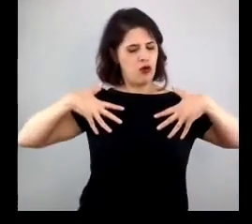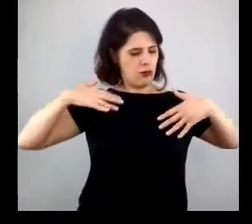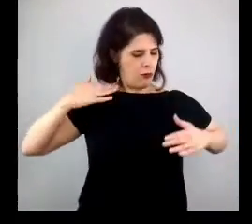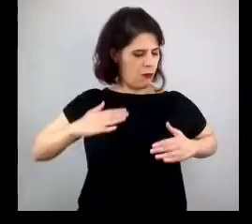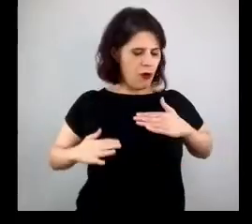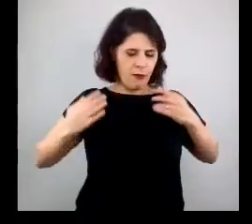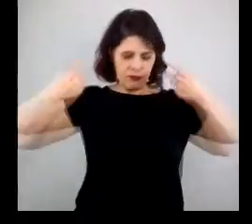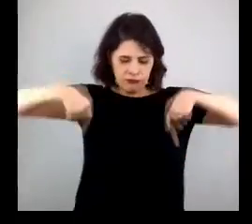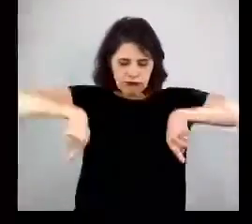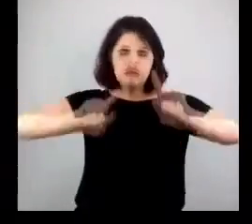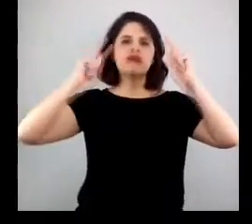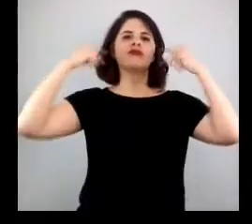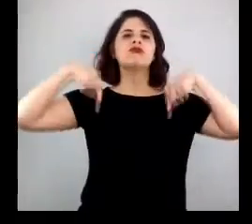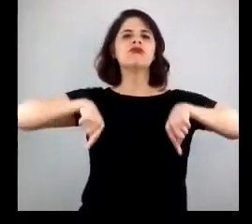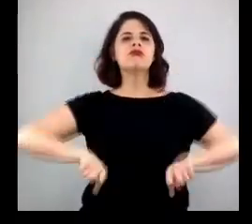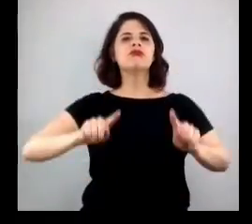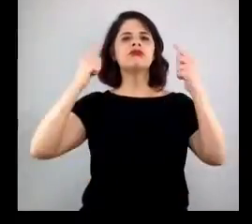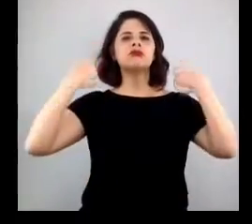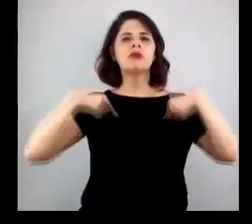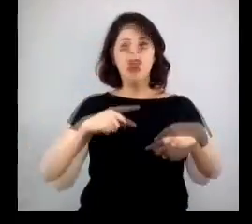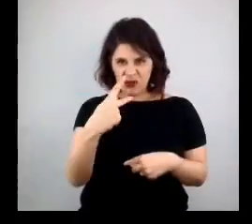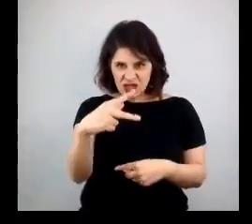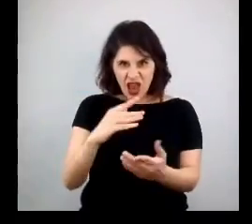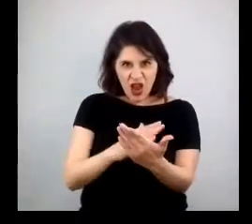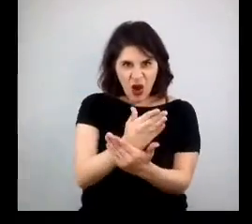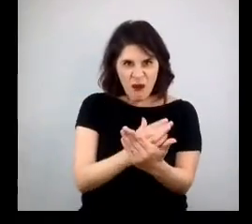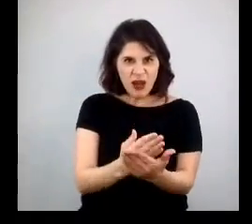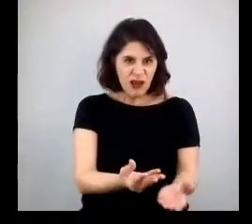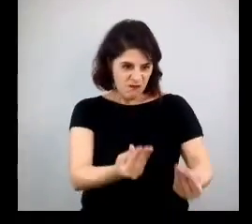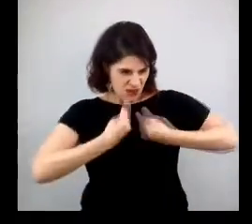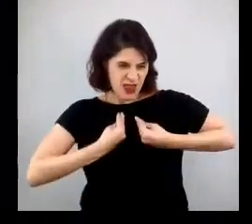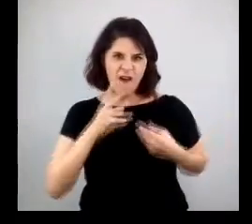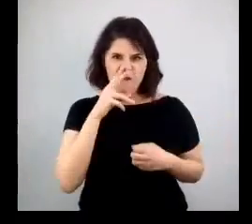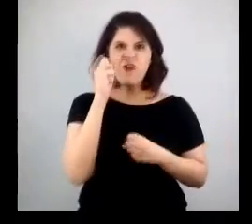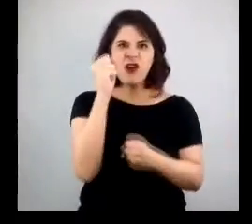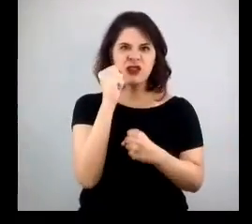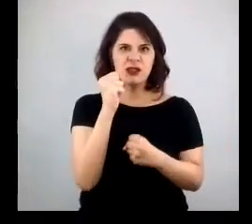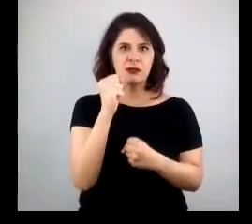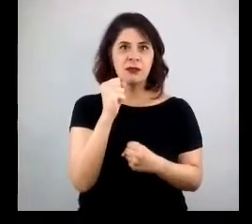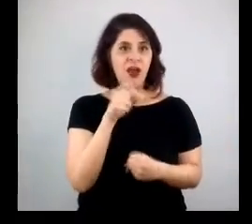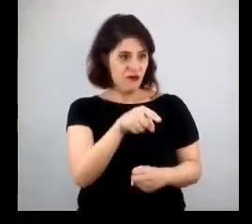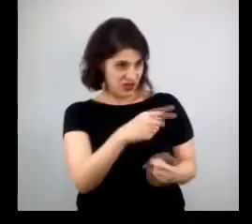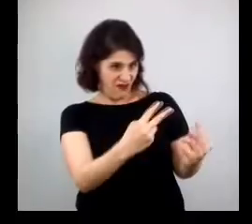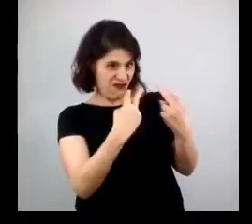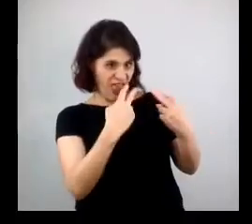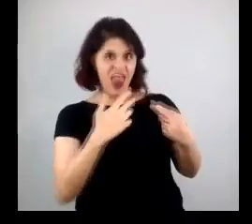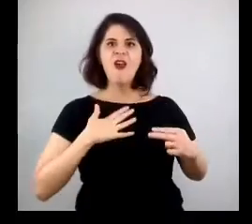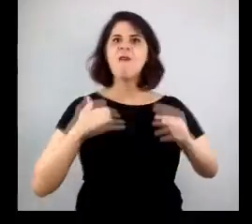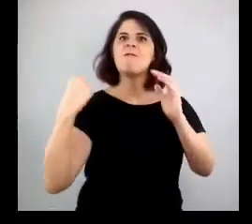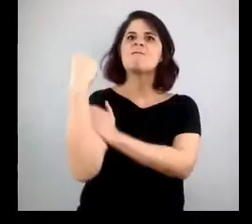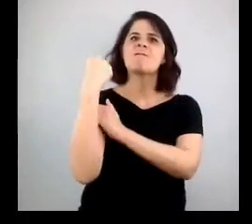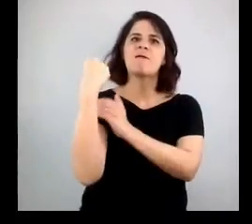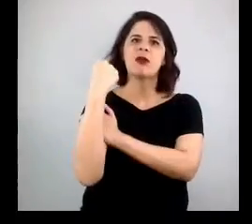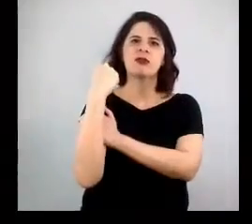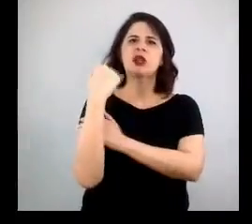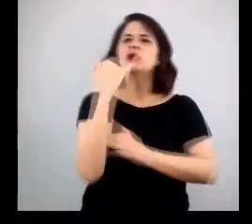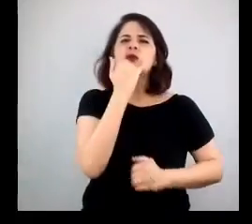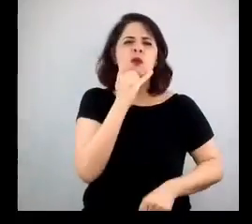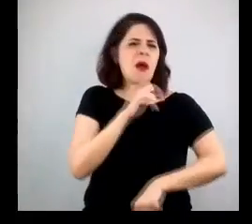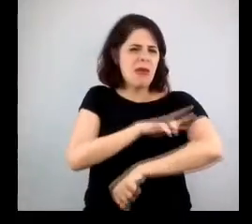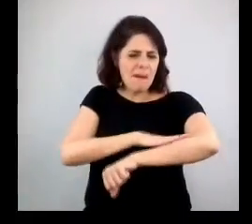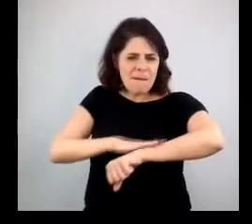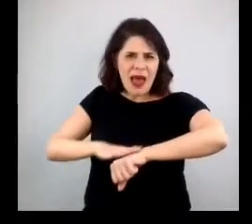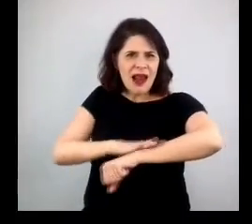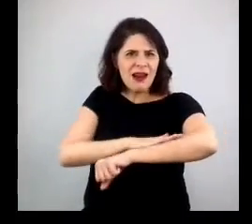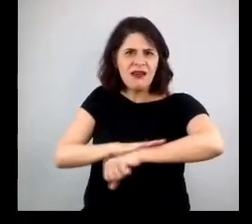dá força. O que te incomoda é a minha força. Então entenda, a minha pele não é o que me define como pessoa. É o que